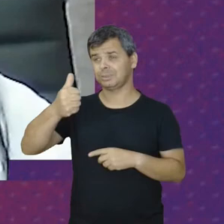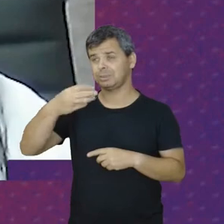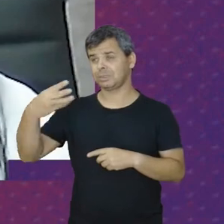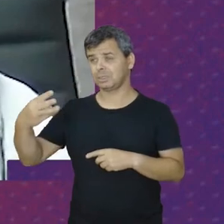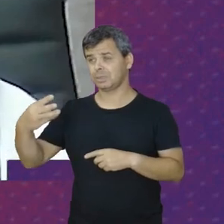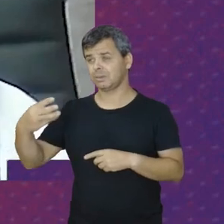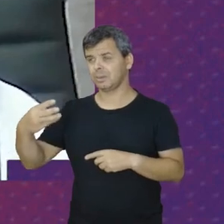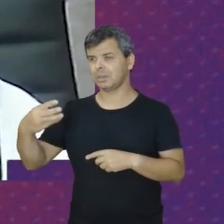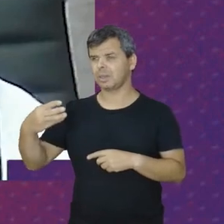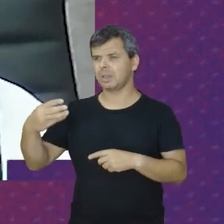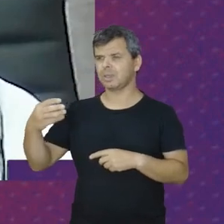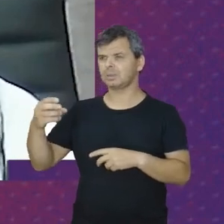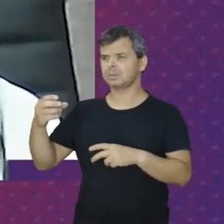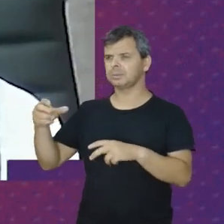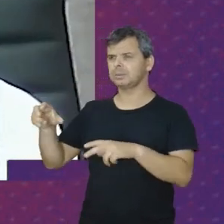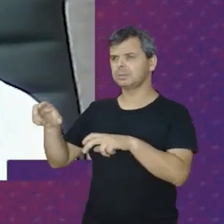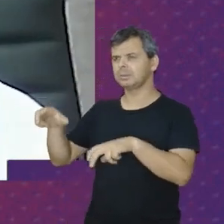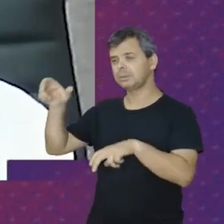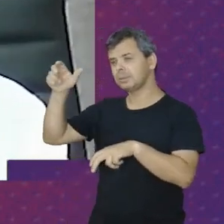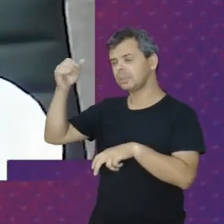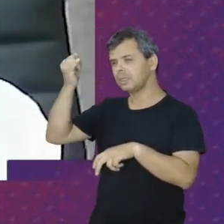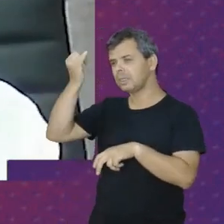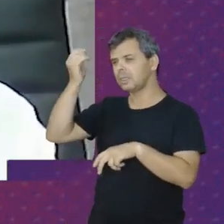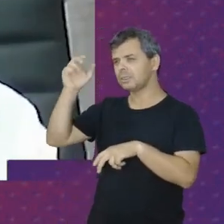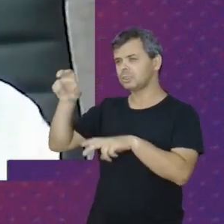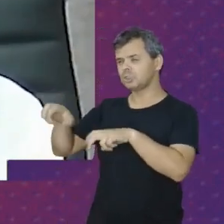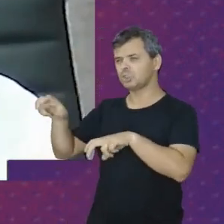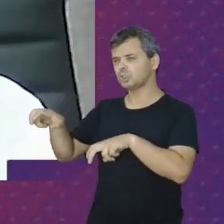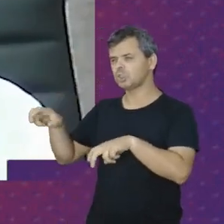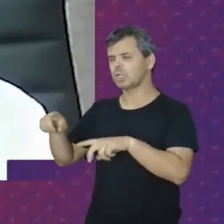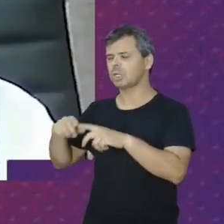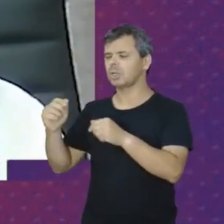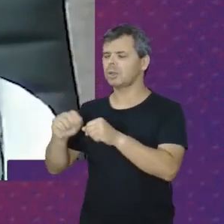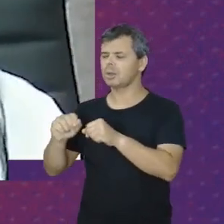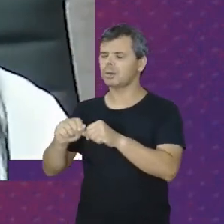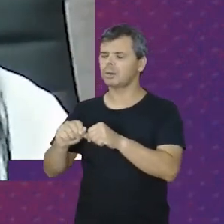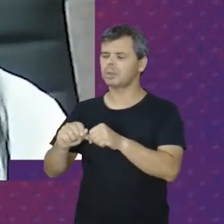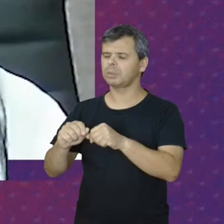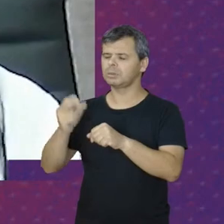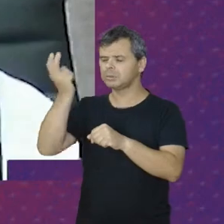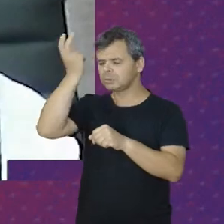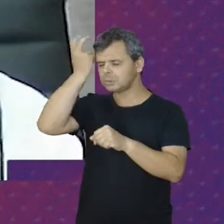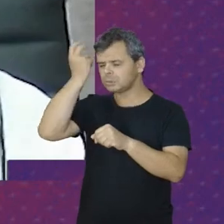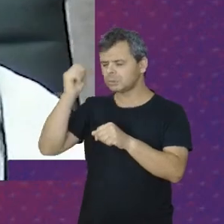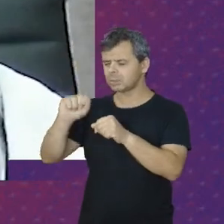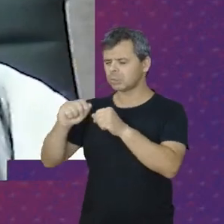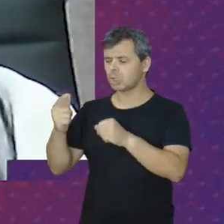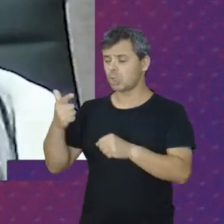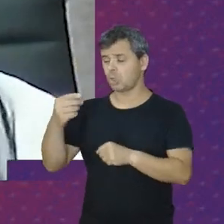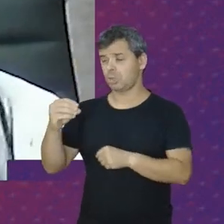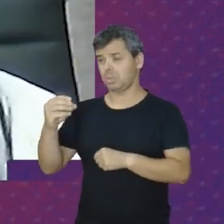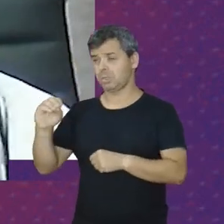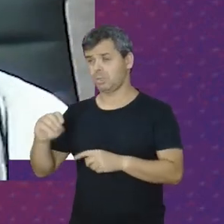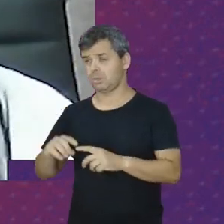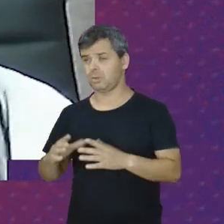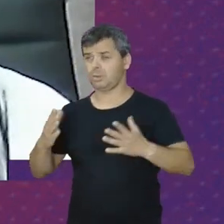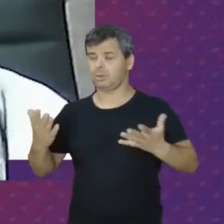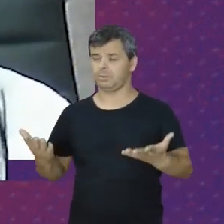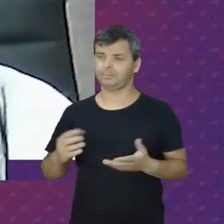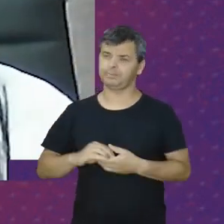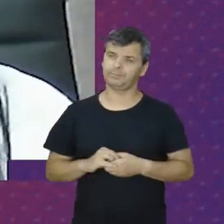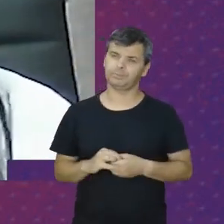Chácara Taiti, lá na Itinga, que era por outro programa também do governo federal, que era o 260. Pois bem,